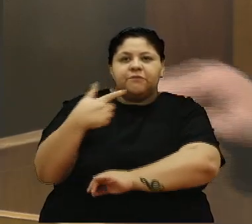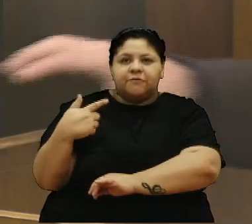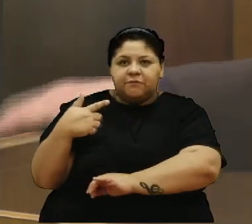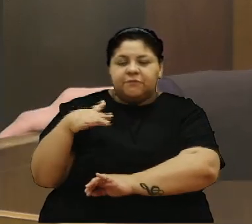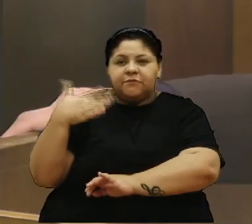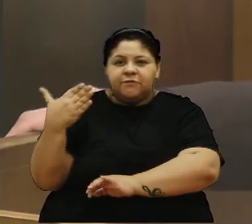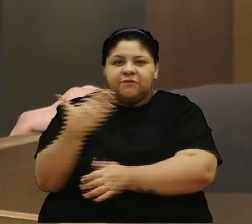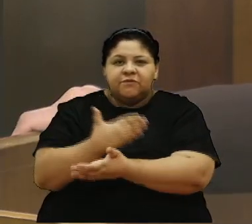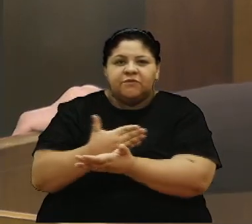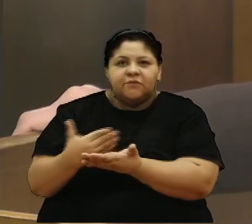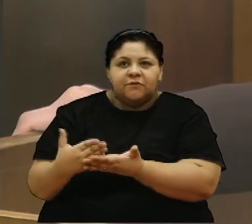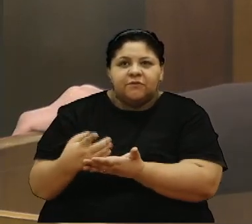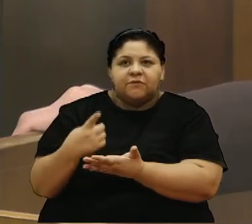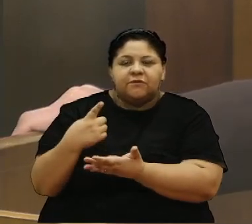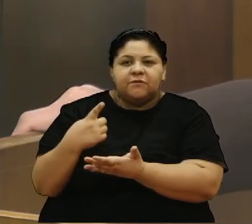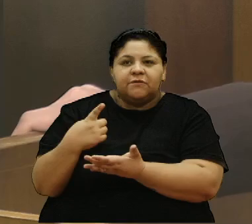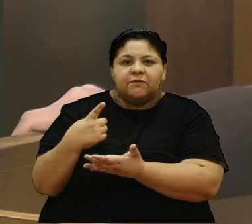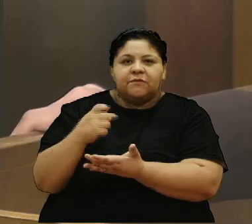então, a partir das